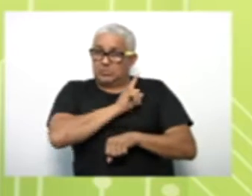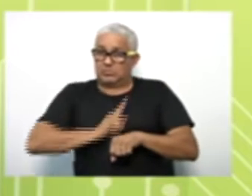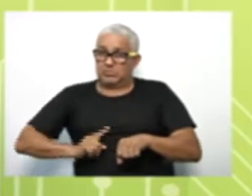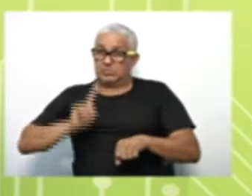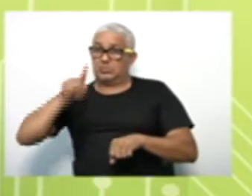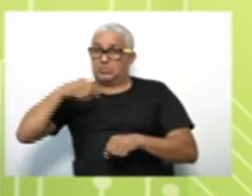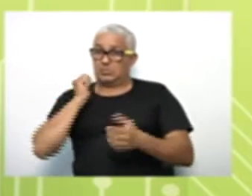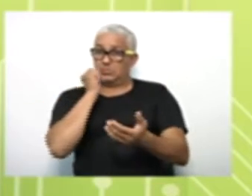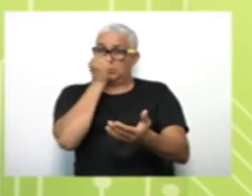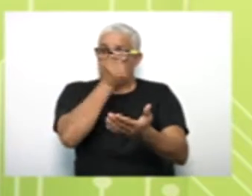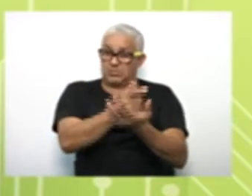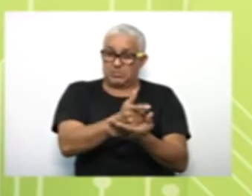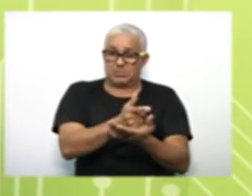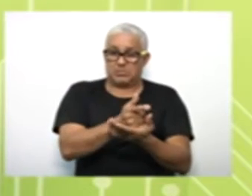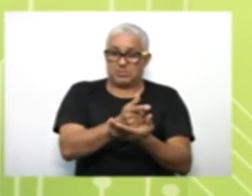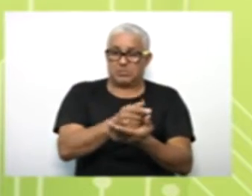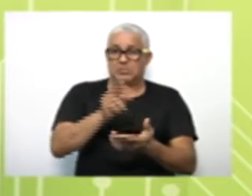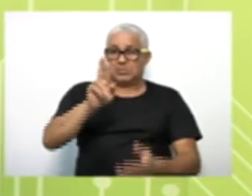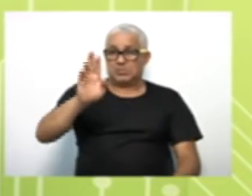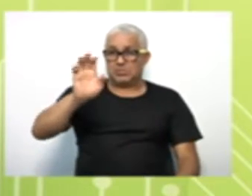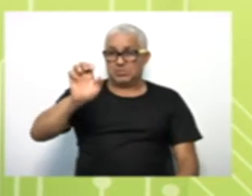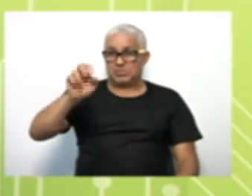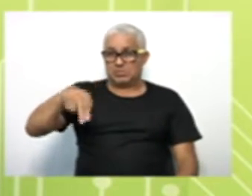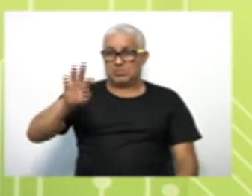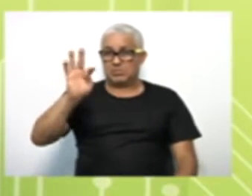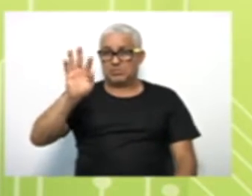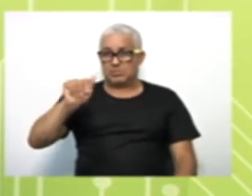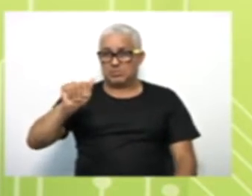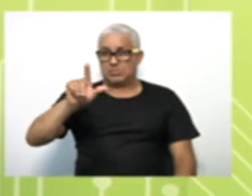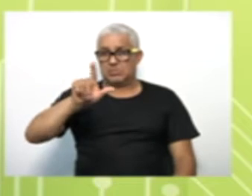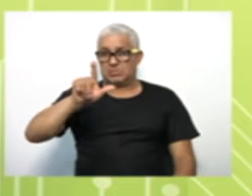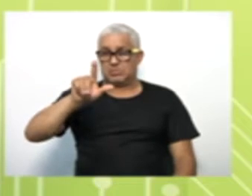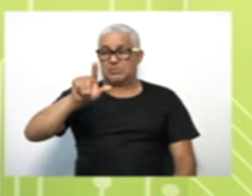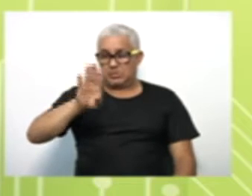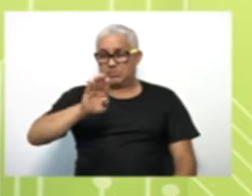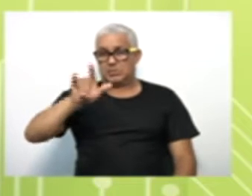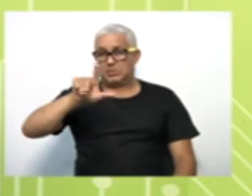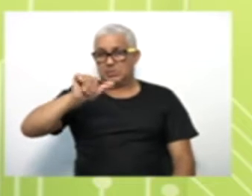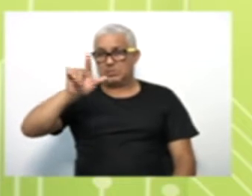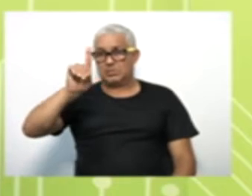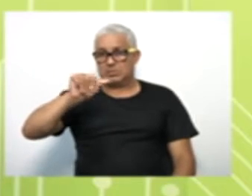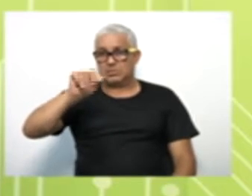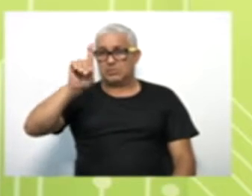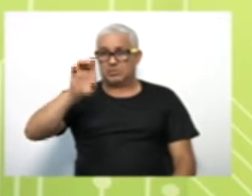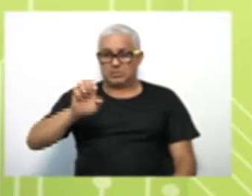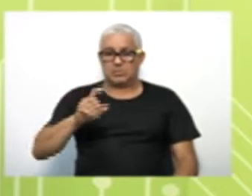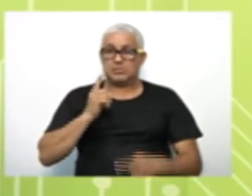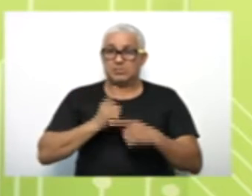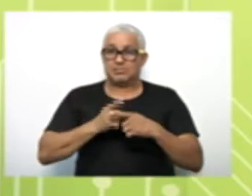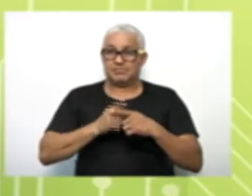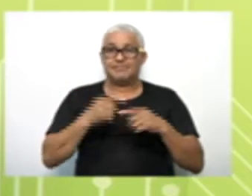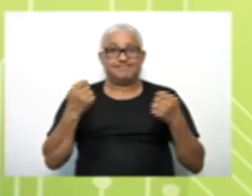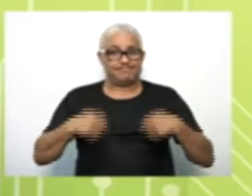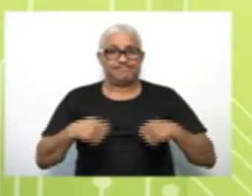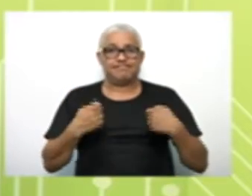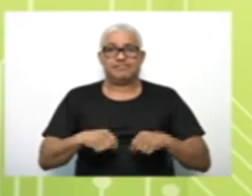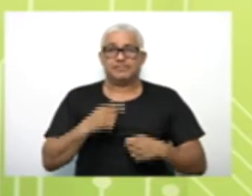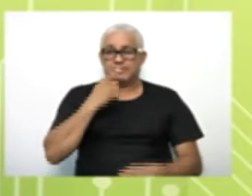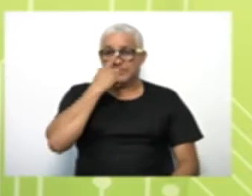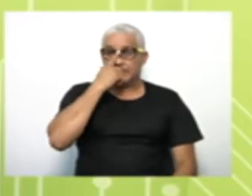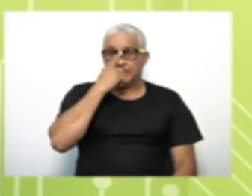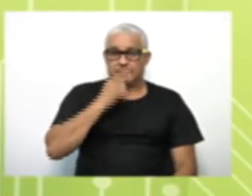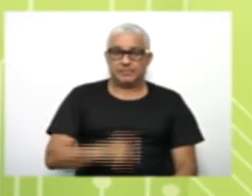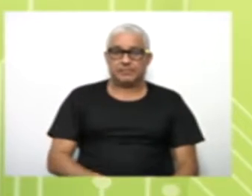uma rentabilidade em relação ao volume de recursos que você emprestou para o governo, porque necessariamente